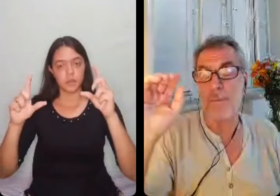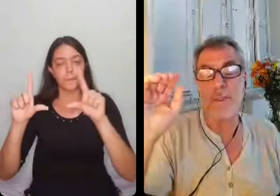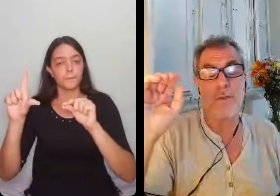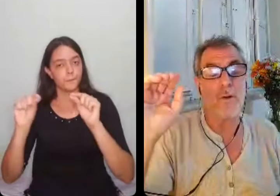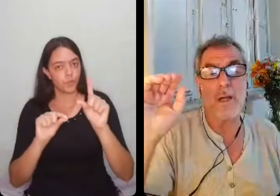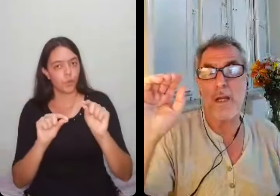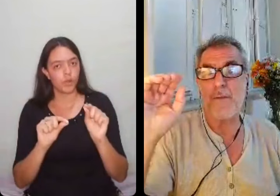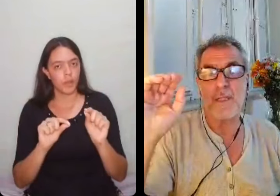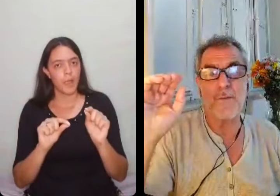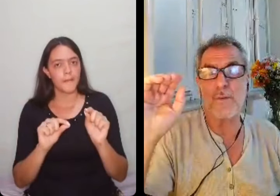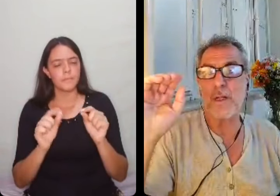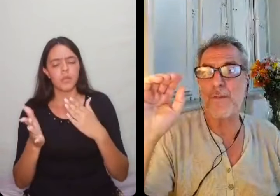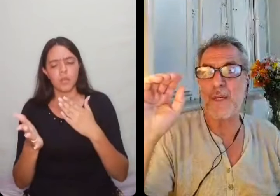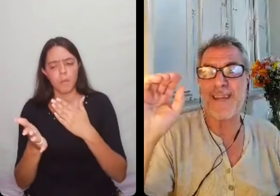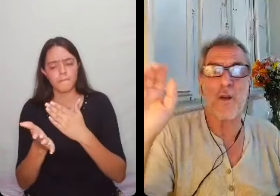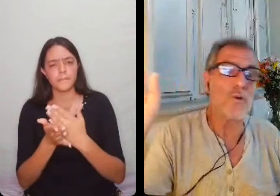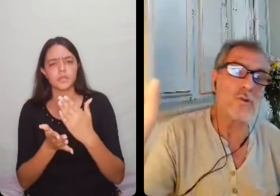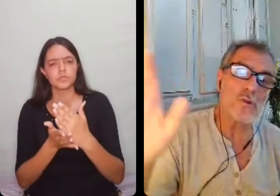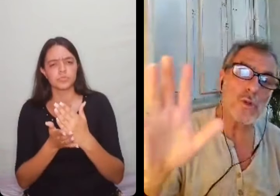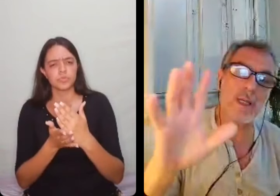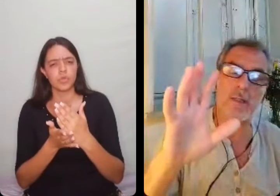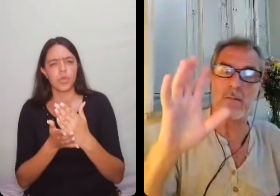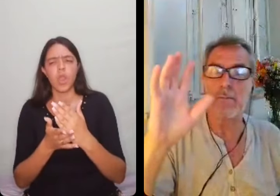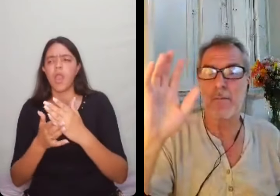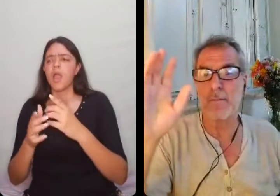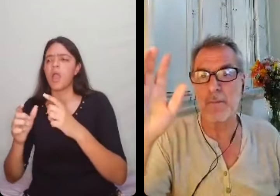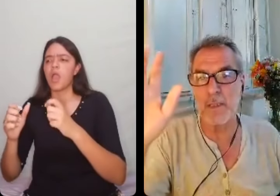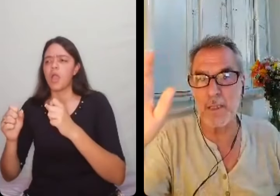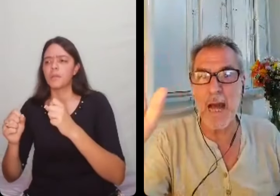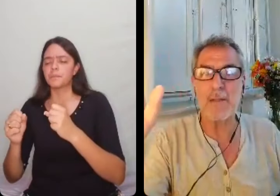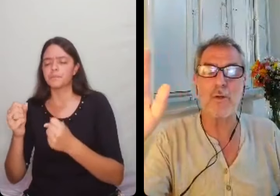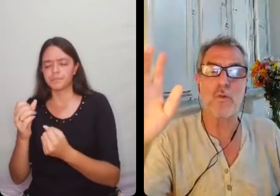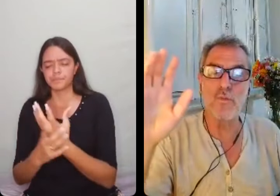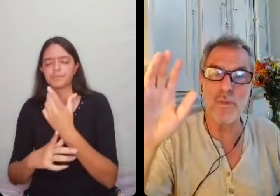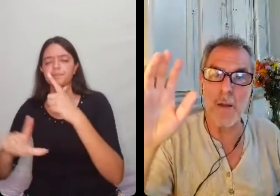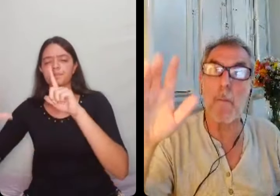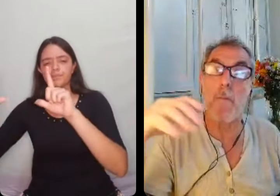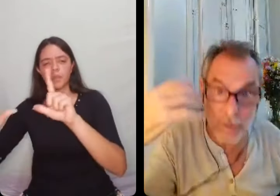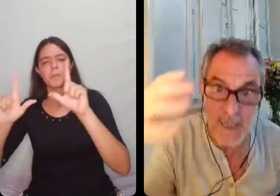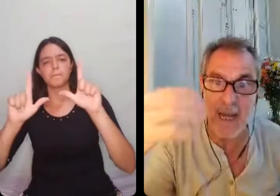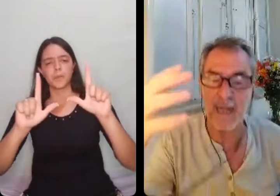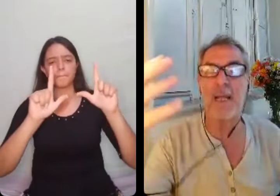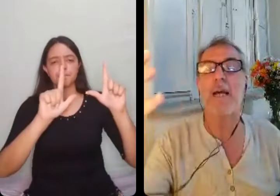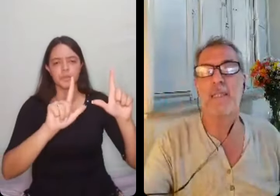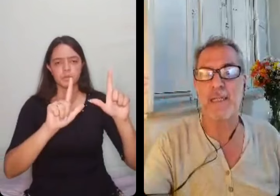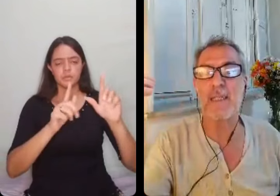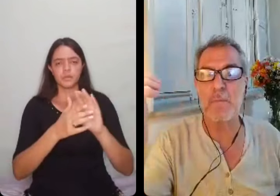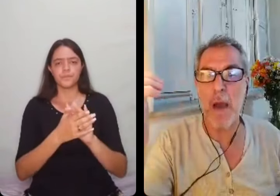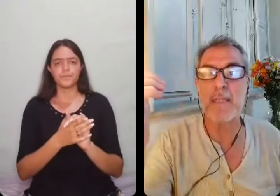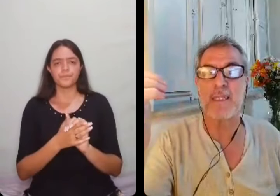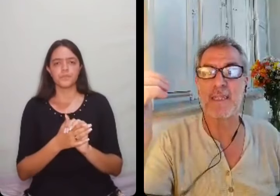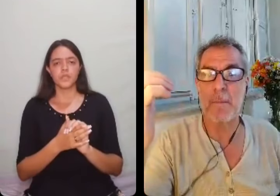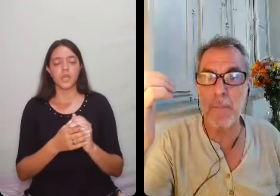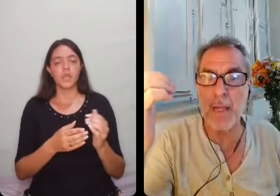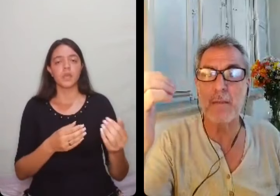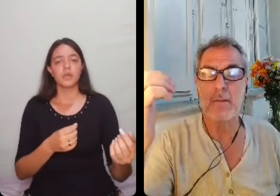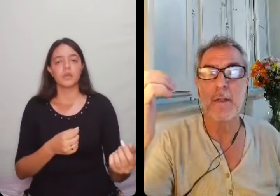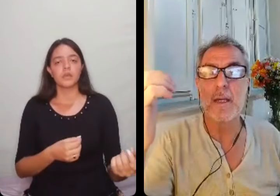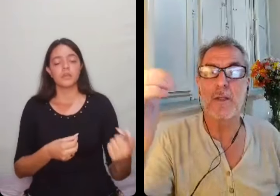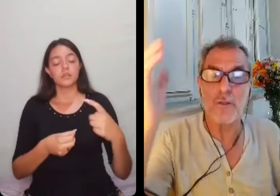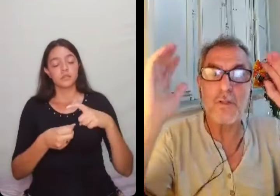e começou ele a fazer fotografias e a construir, dando uma musicalidade a essas imagens